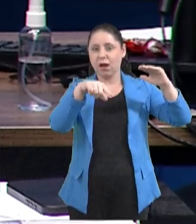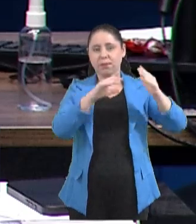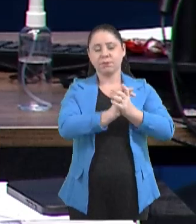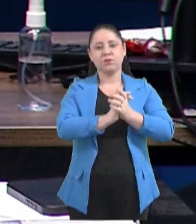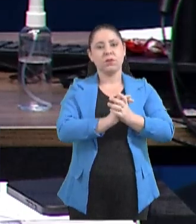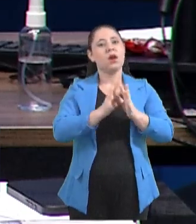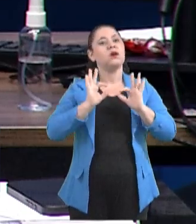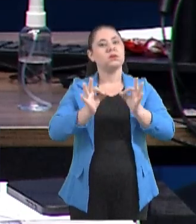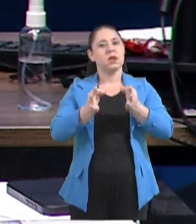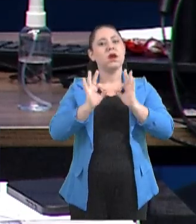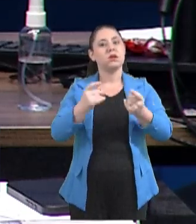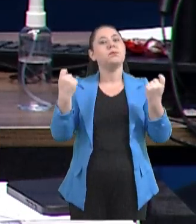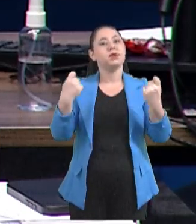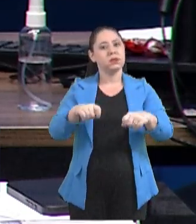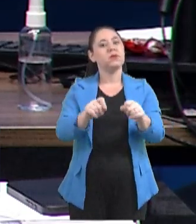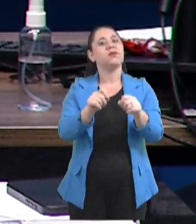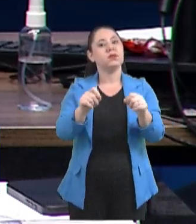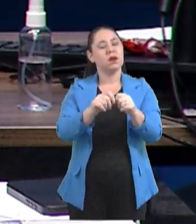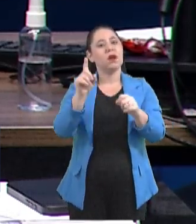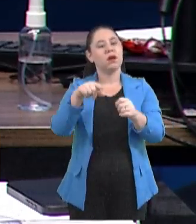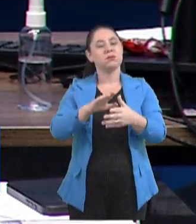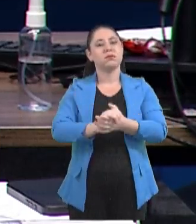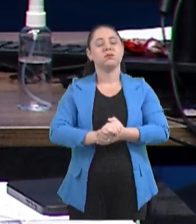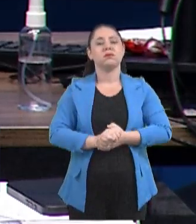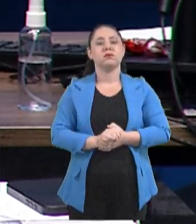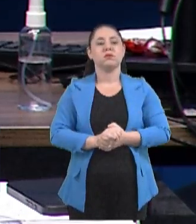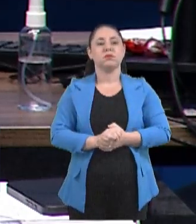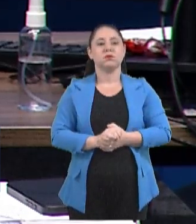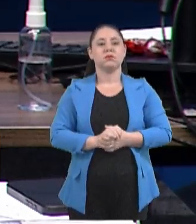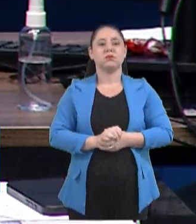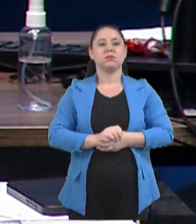acho que é correto, tem que agir dessa forma mesmo, né?